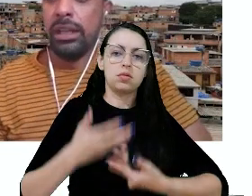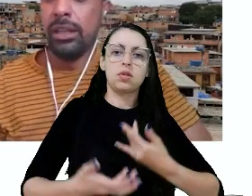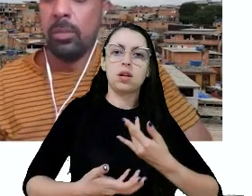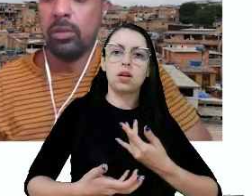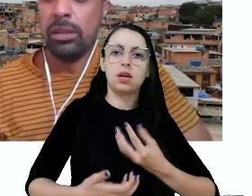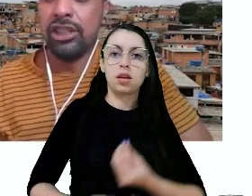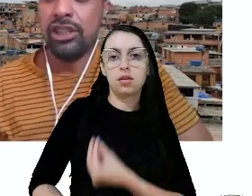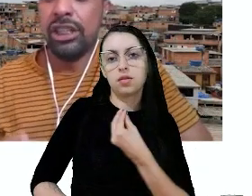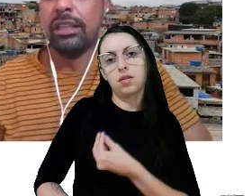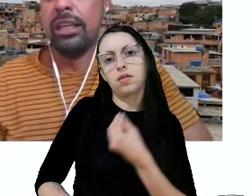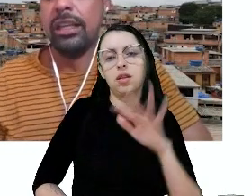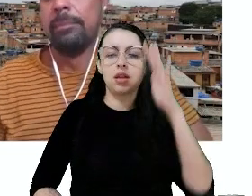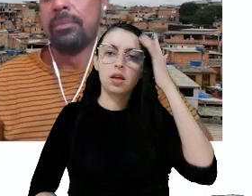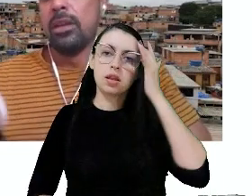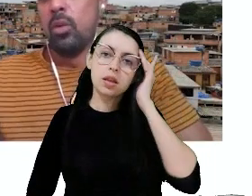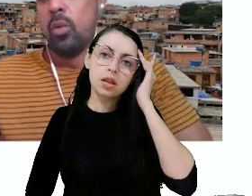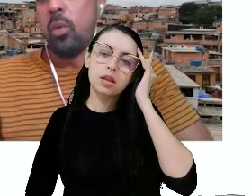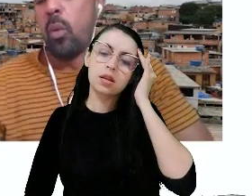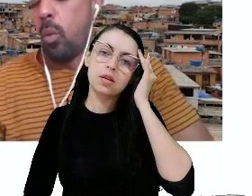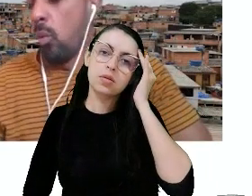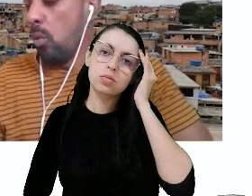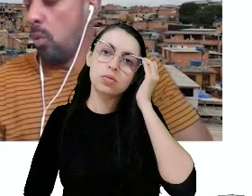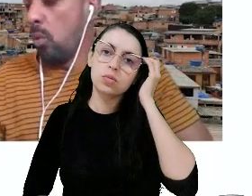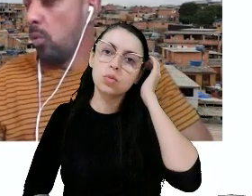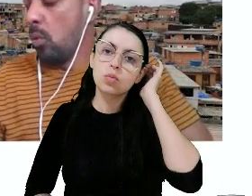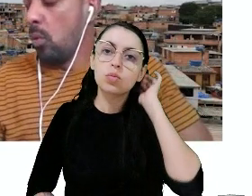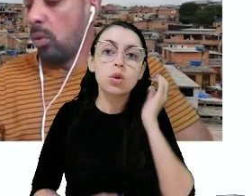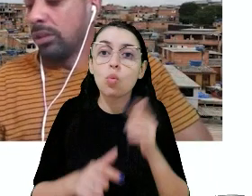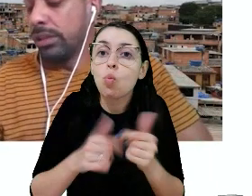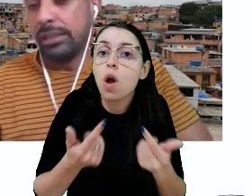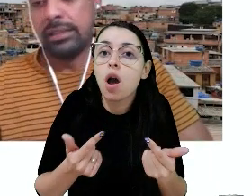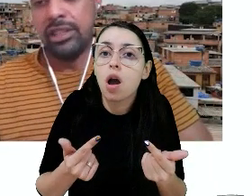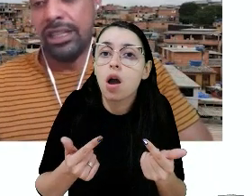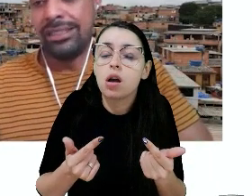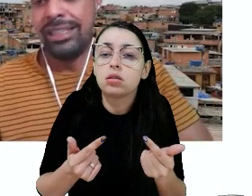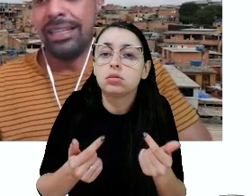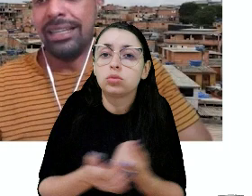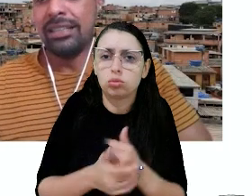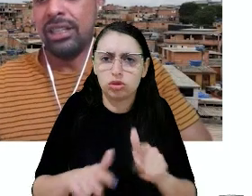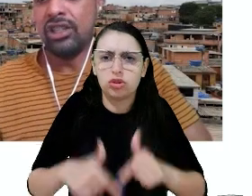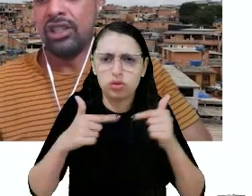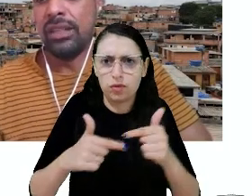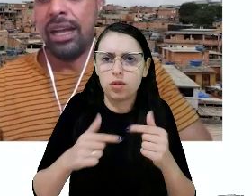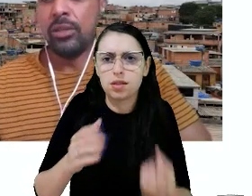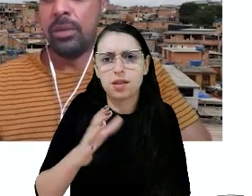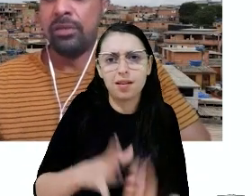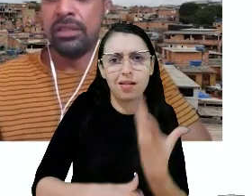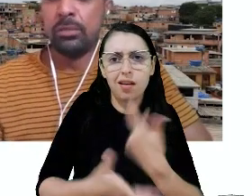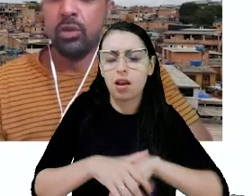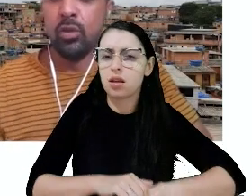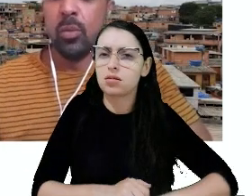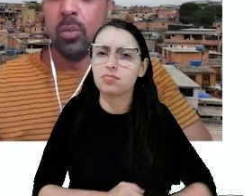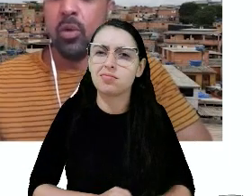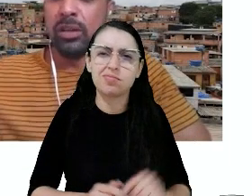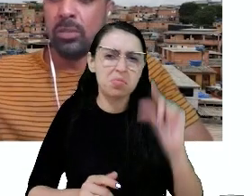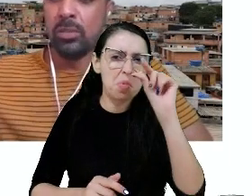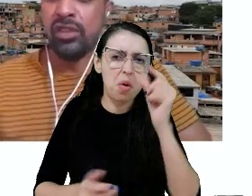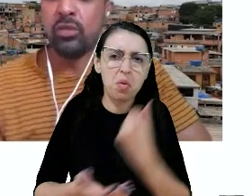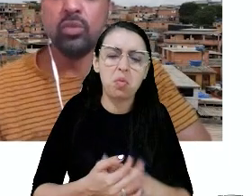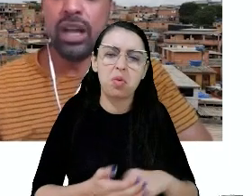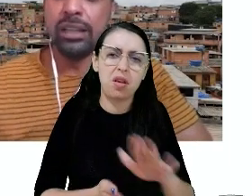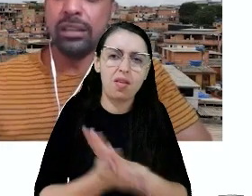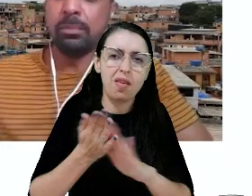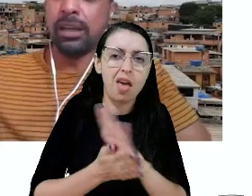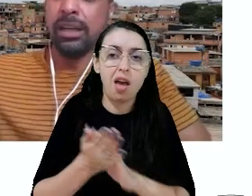fora, poderem ter a oportunidade de entender o quanto que eles têm de resiliência e de criatividade para fazer muito com pouco,